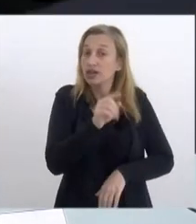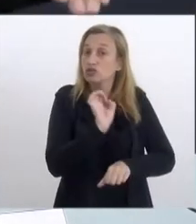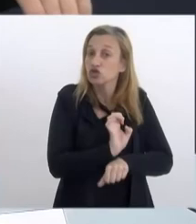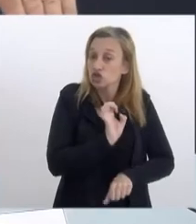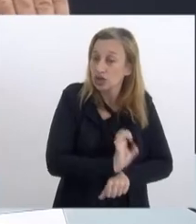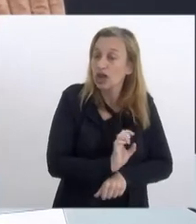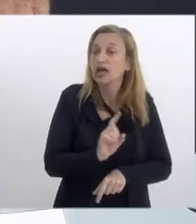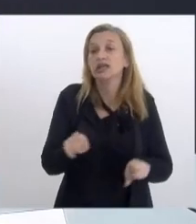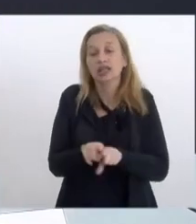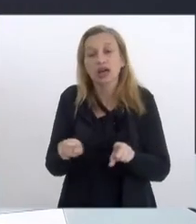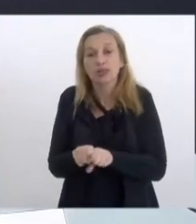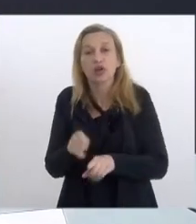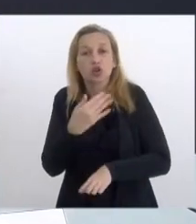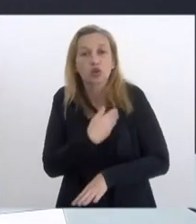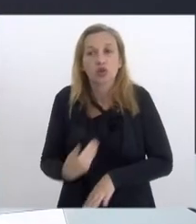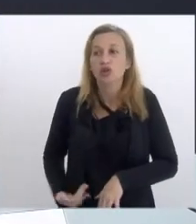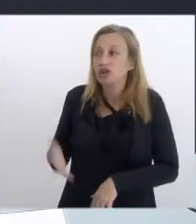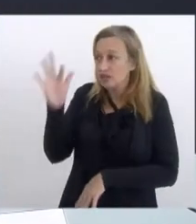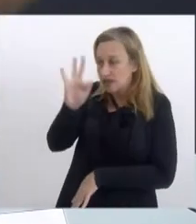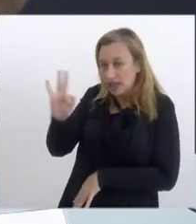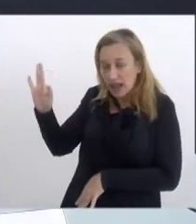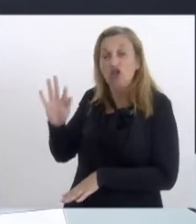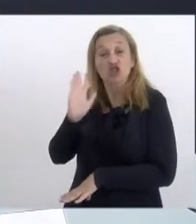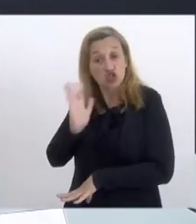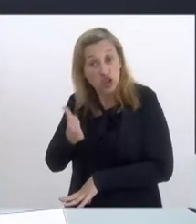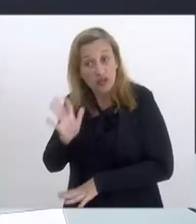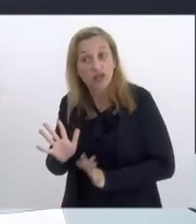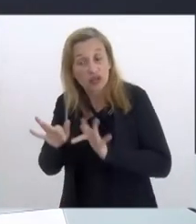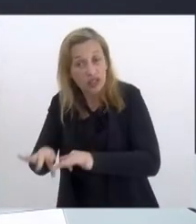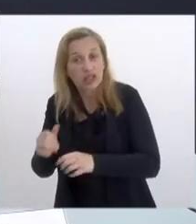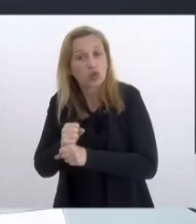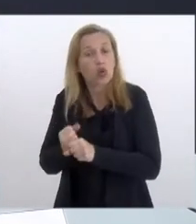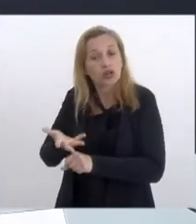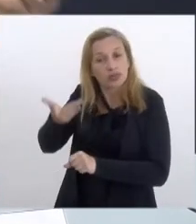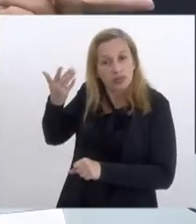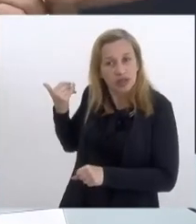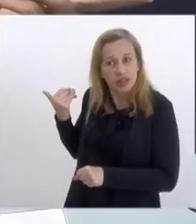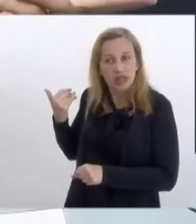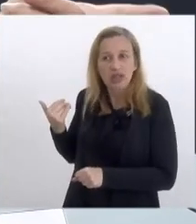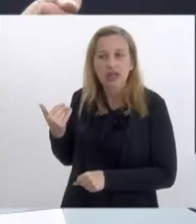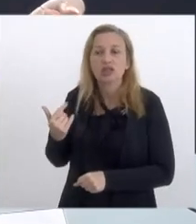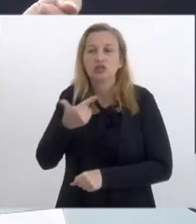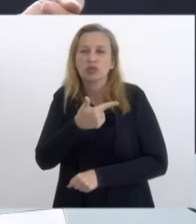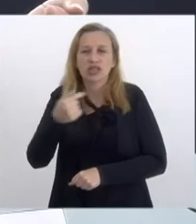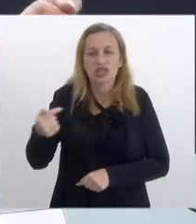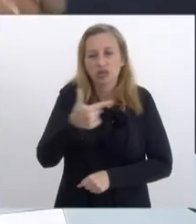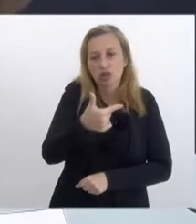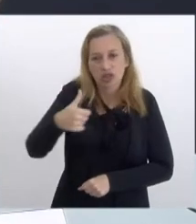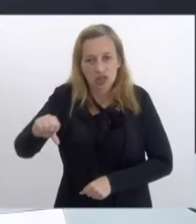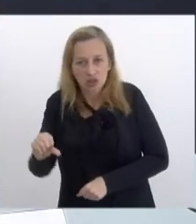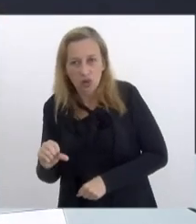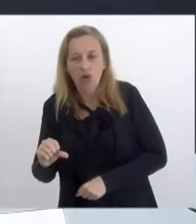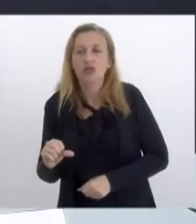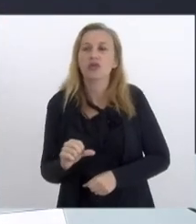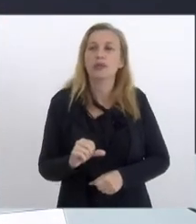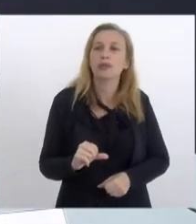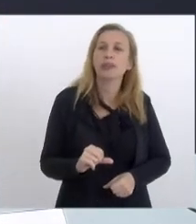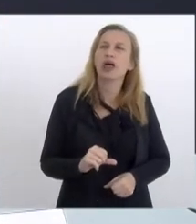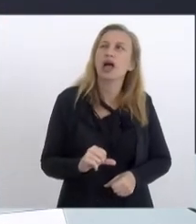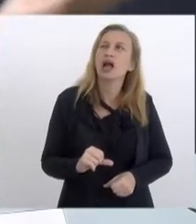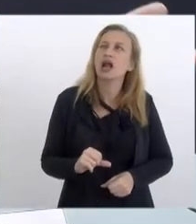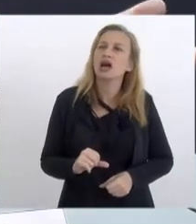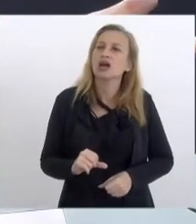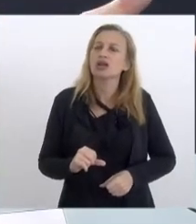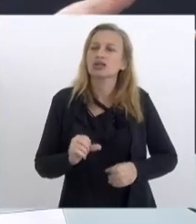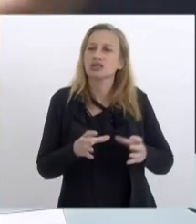e esse do governo federal, que já foi fechado, né, o ano passado, que é o 17/2019, que tem mais, são, aqui me parece que são mais de